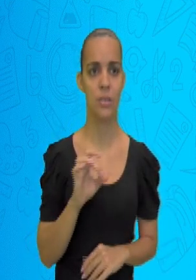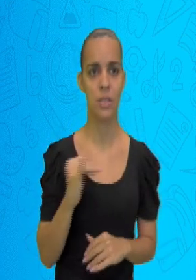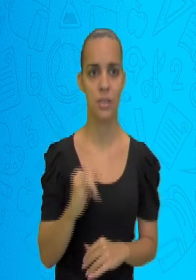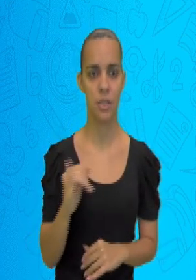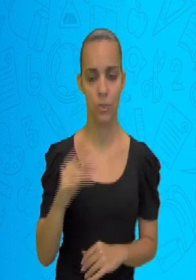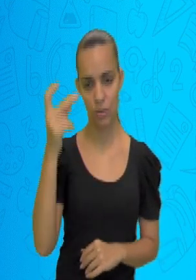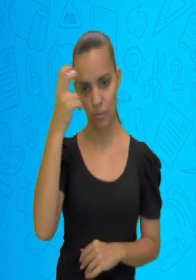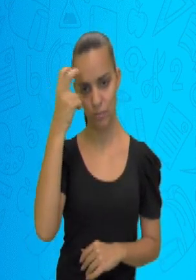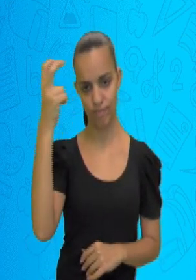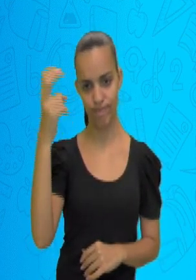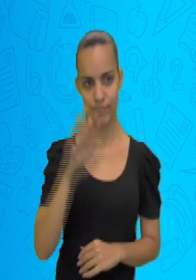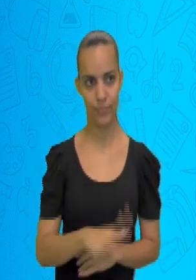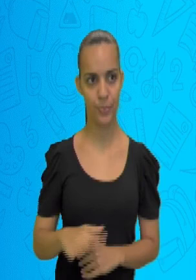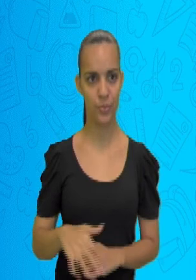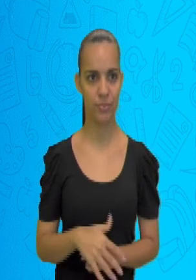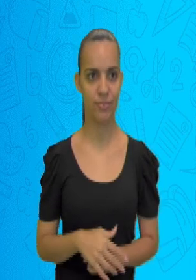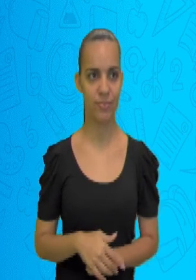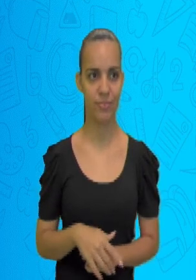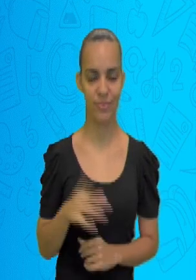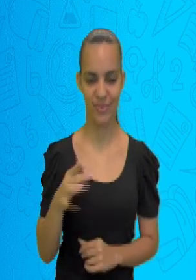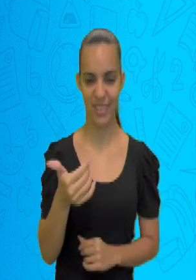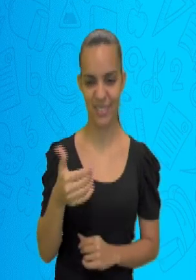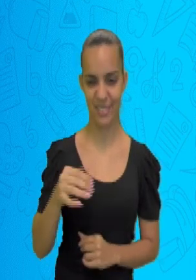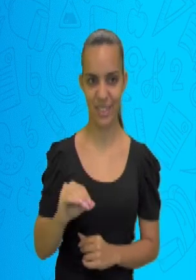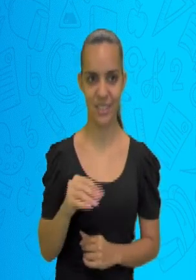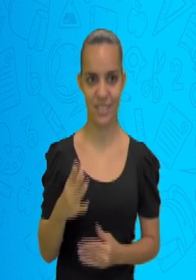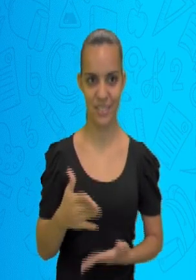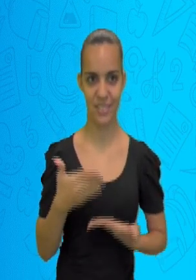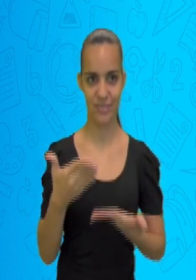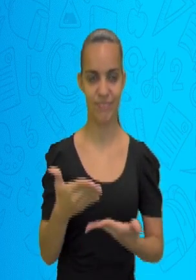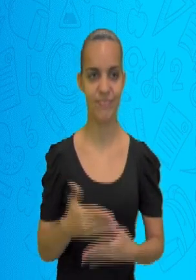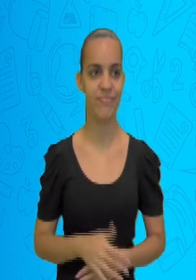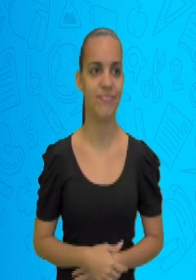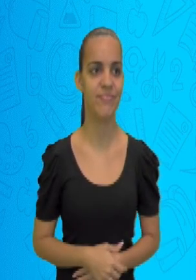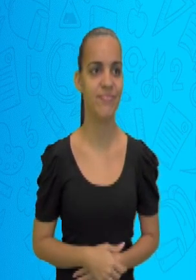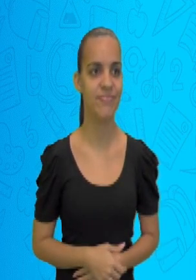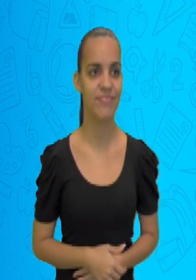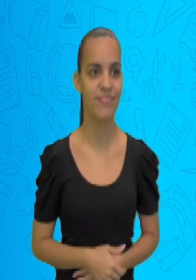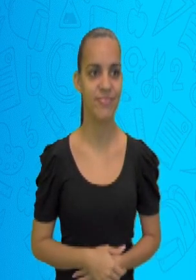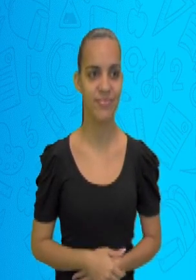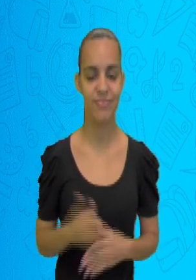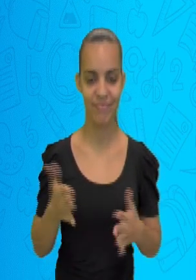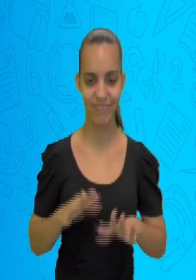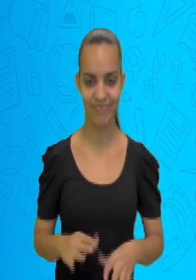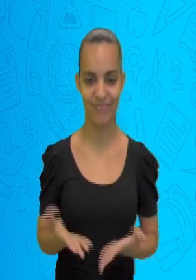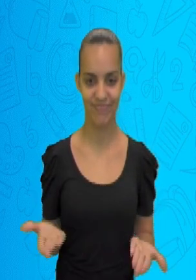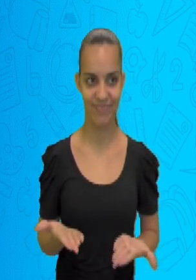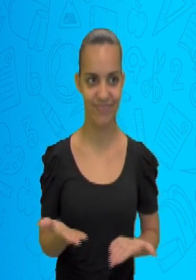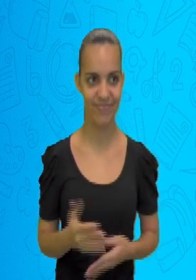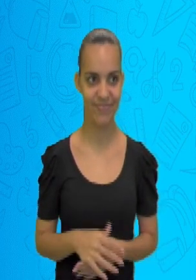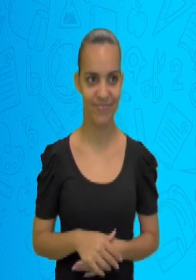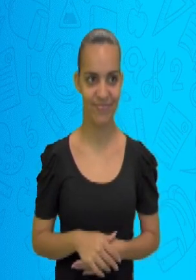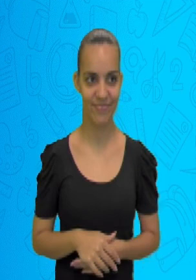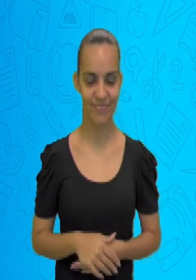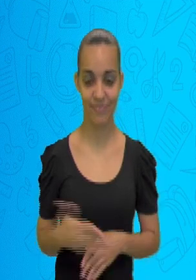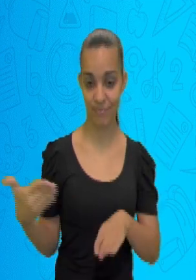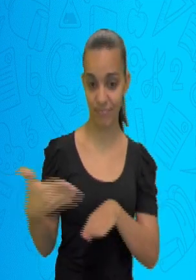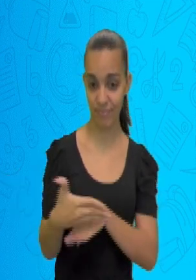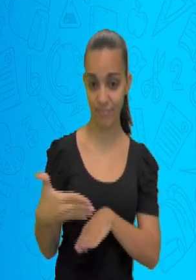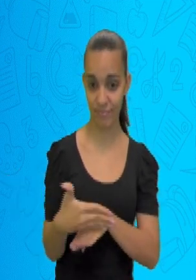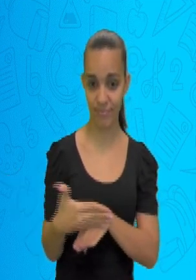você. Gentileza gera gentileza. É isso aí, ficamos por aqui. E para acessar